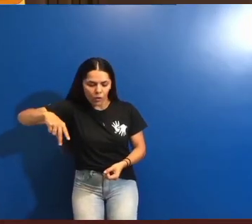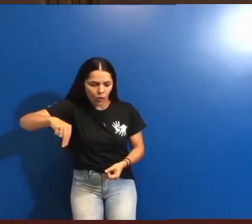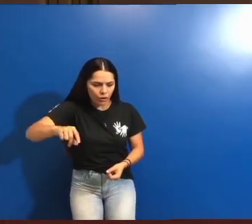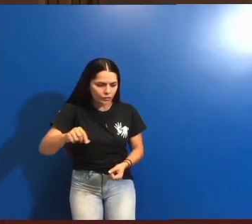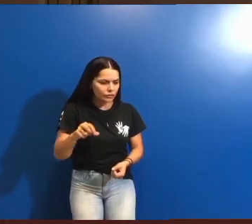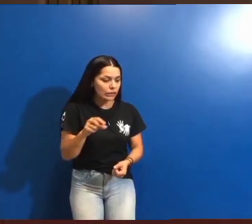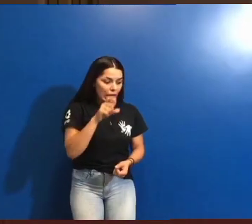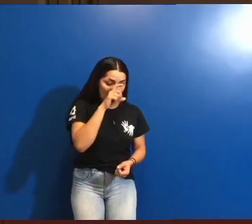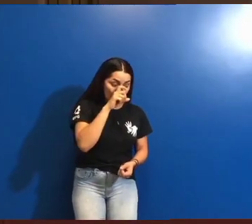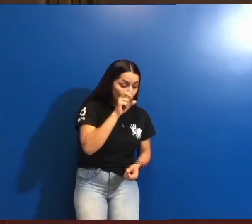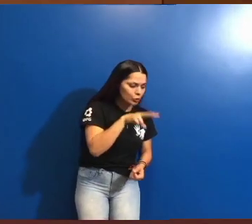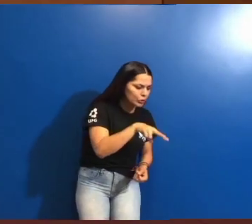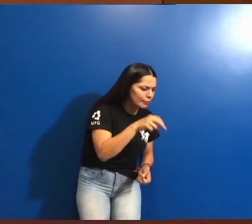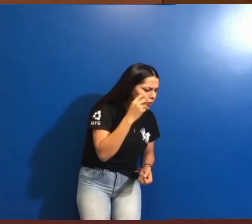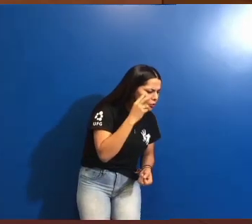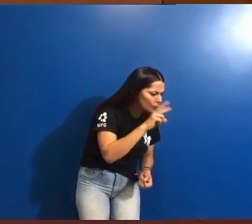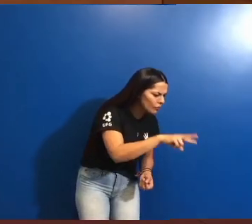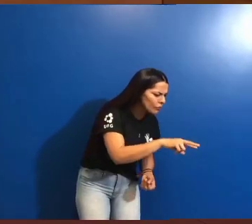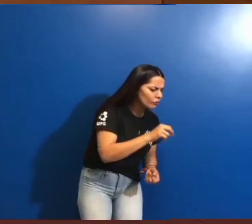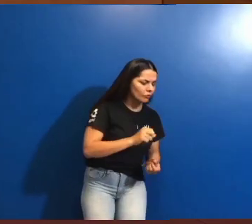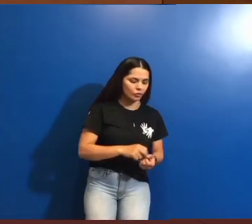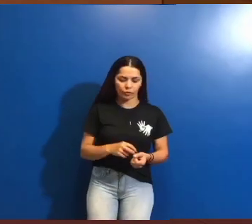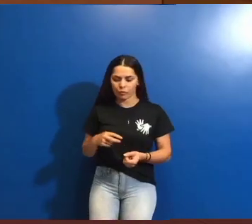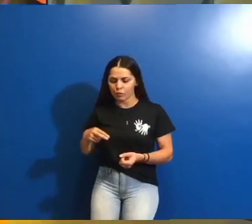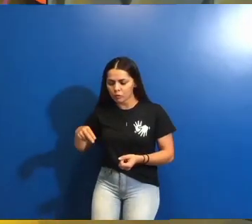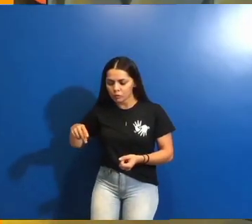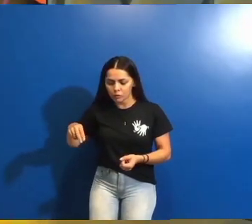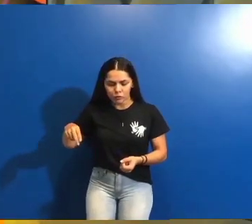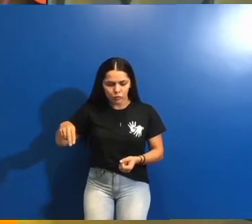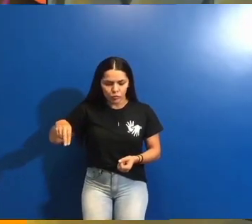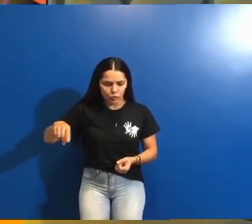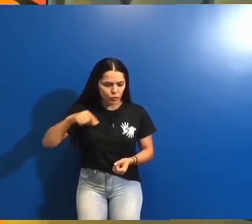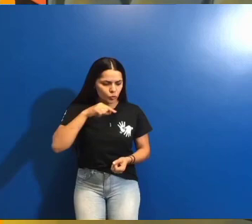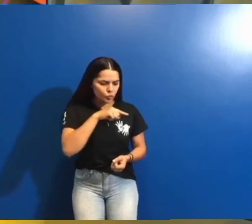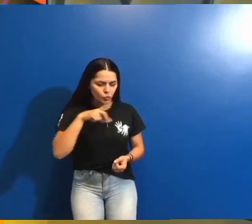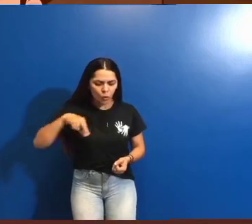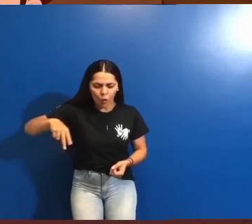trás furtivamente, e quando a bruxa se abaixou para verificar o forno,